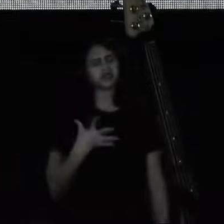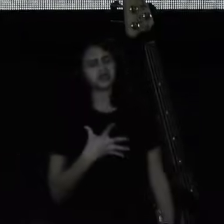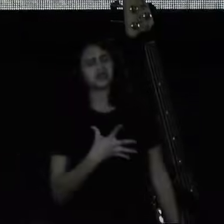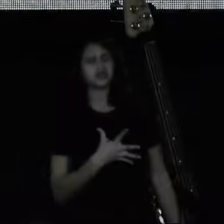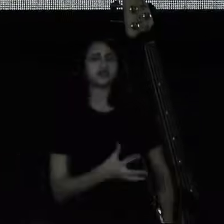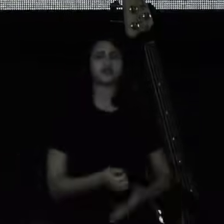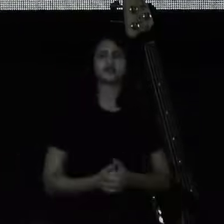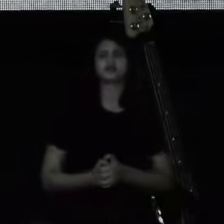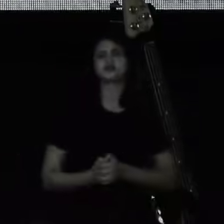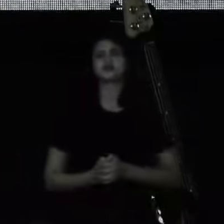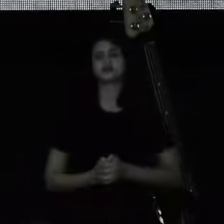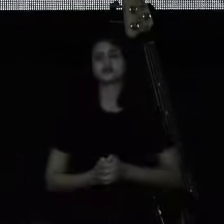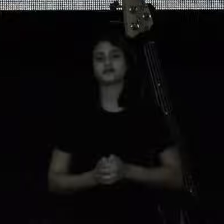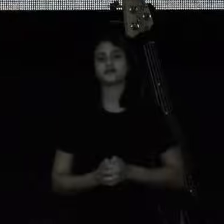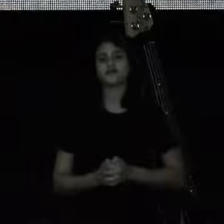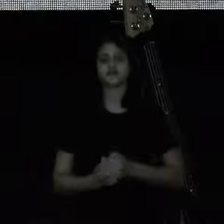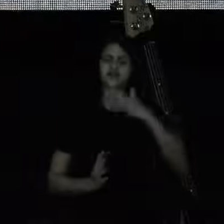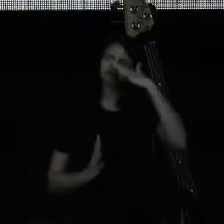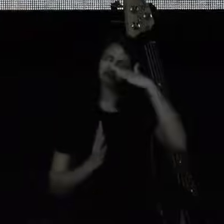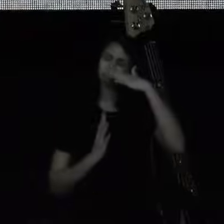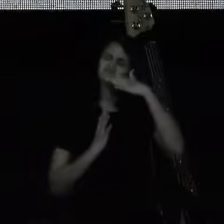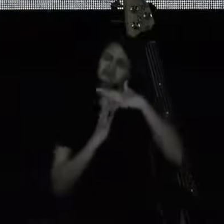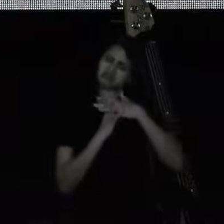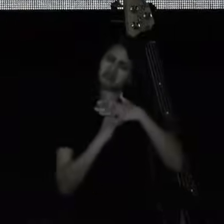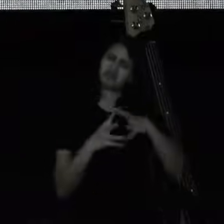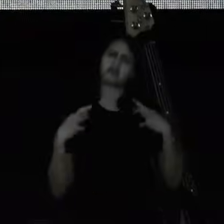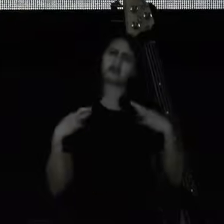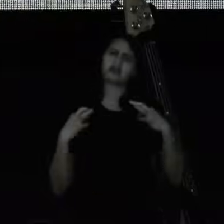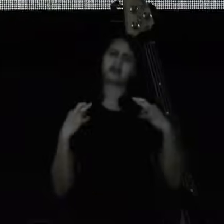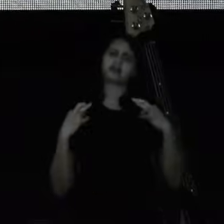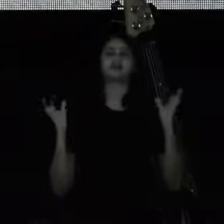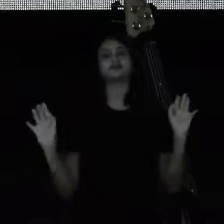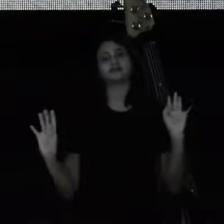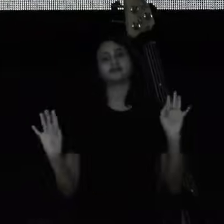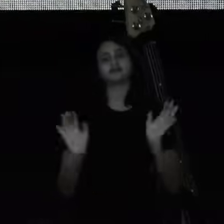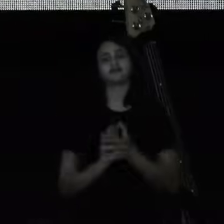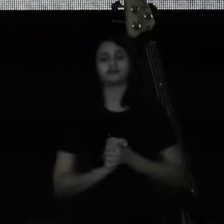círculos sociais topados da... Não.